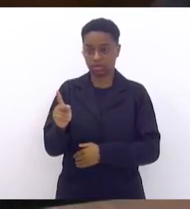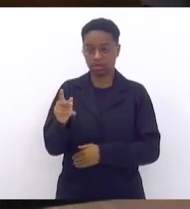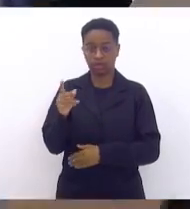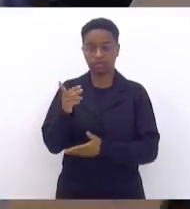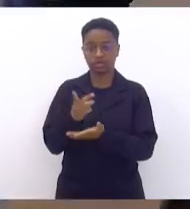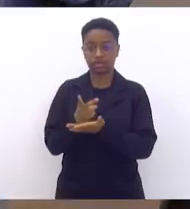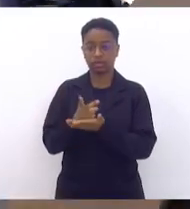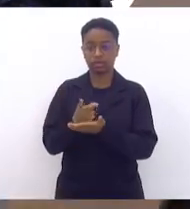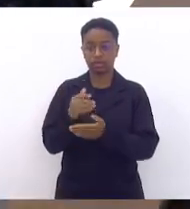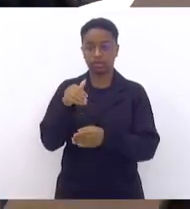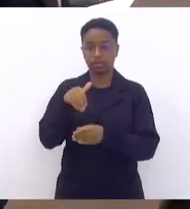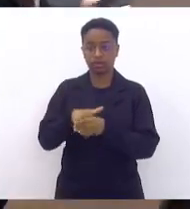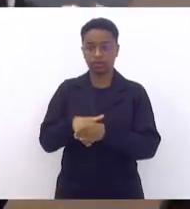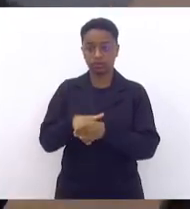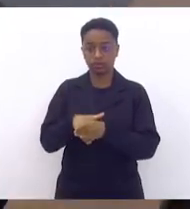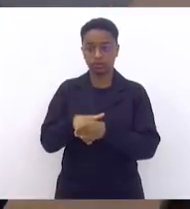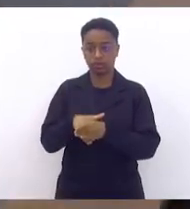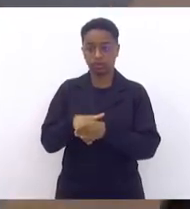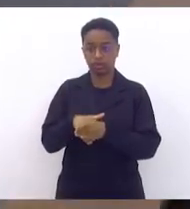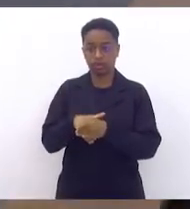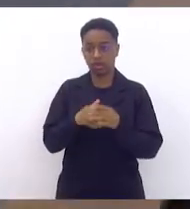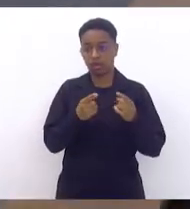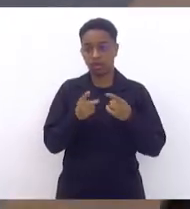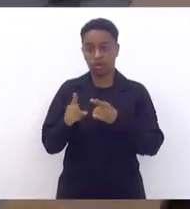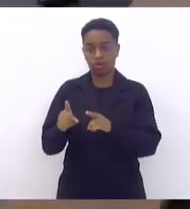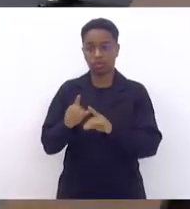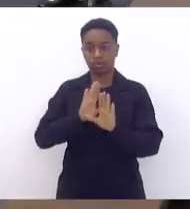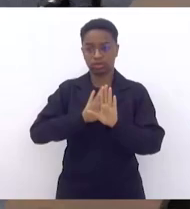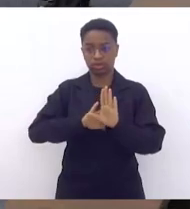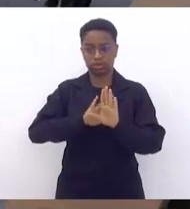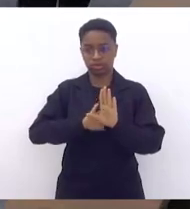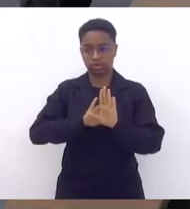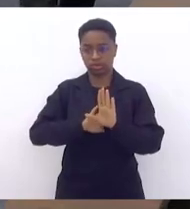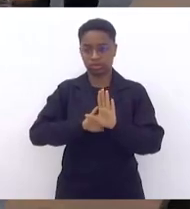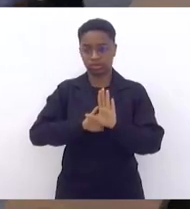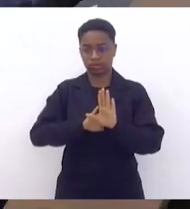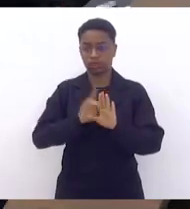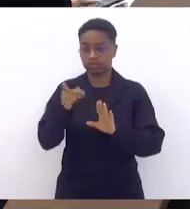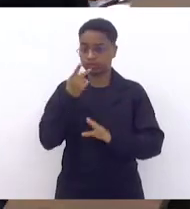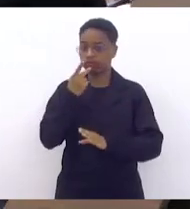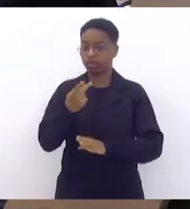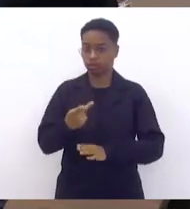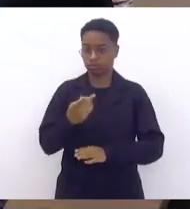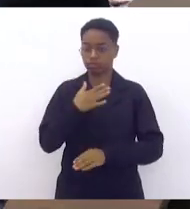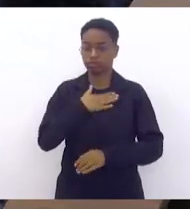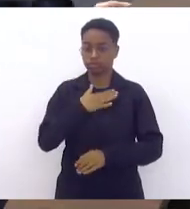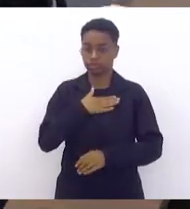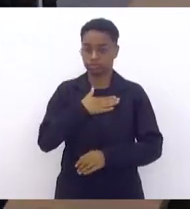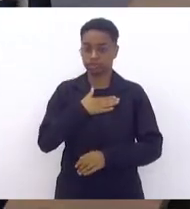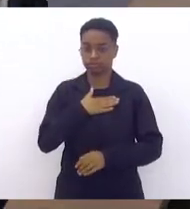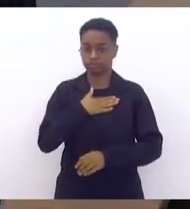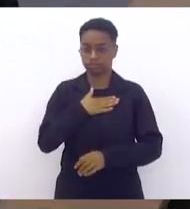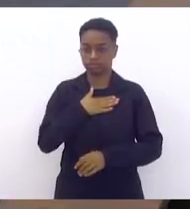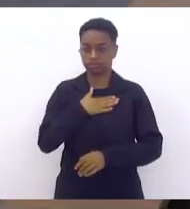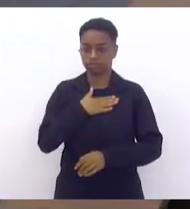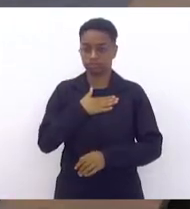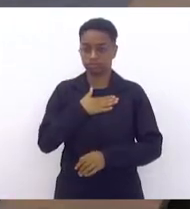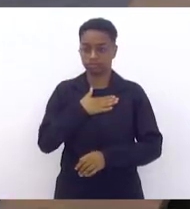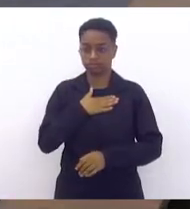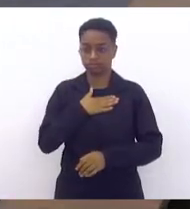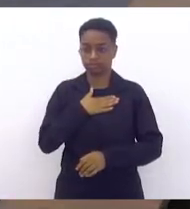contra a ideologia do seu partido. O senhor me afirmou isso. Eu